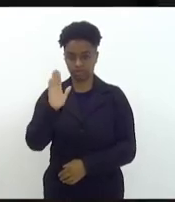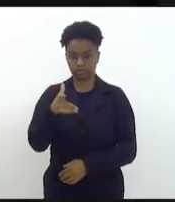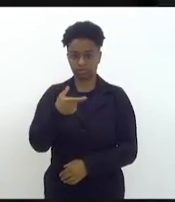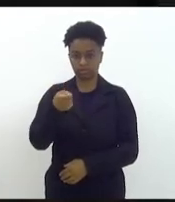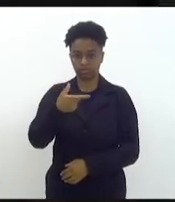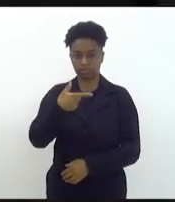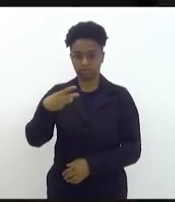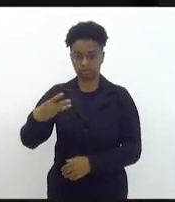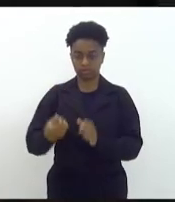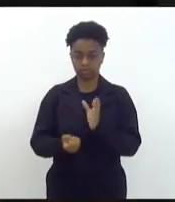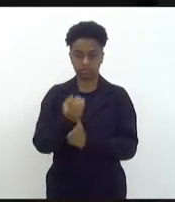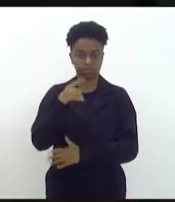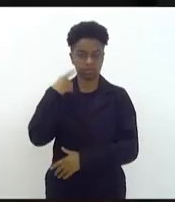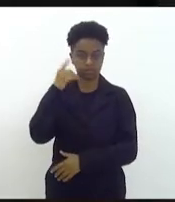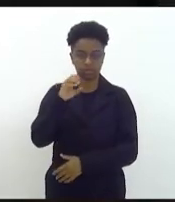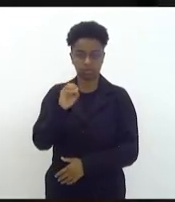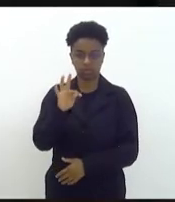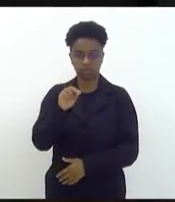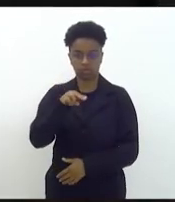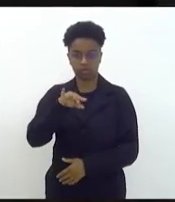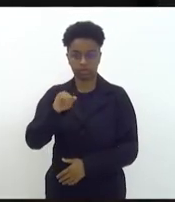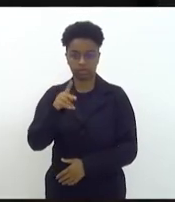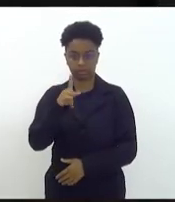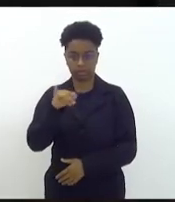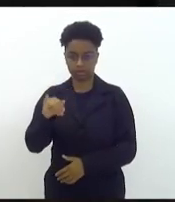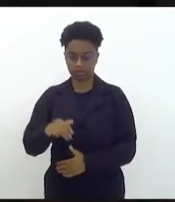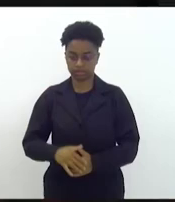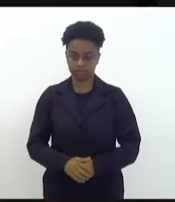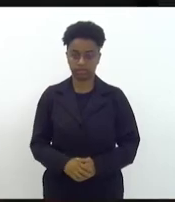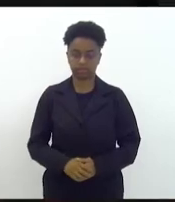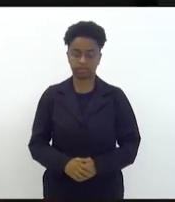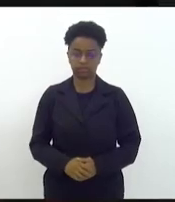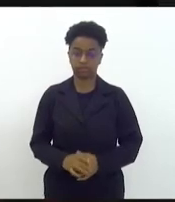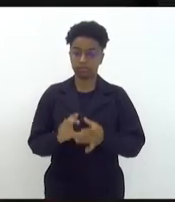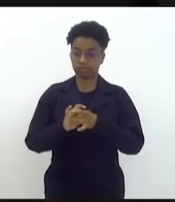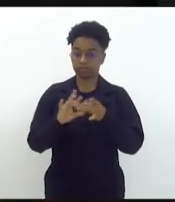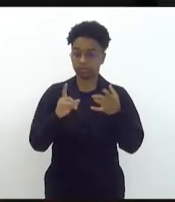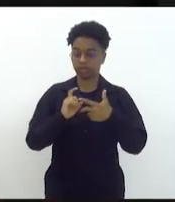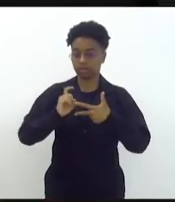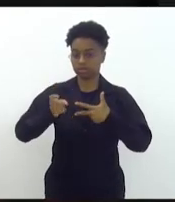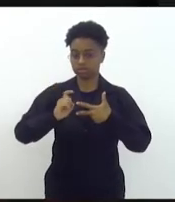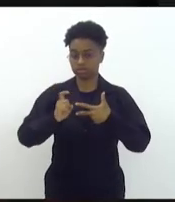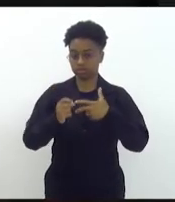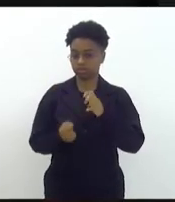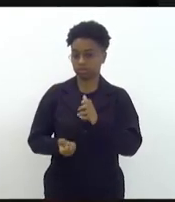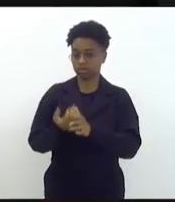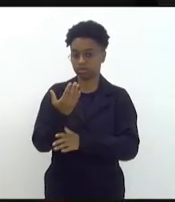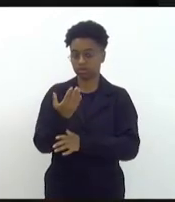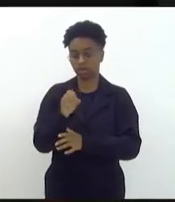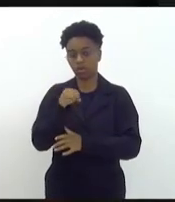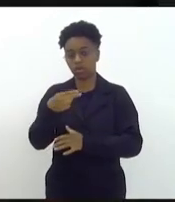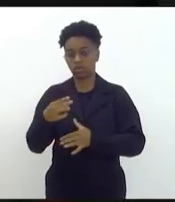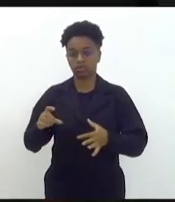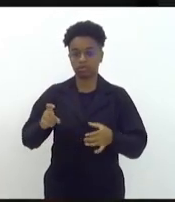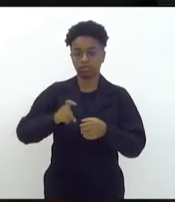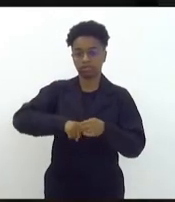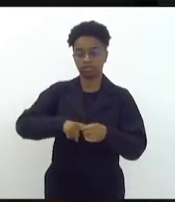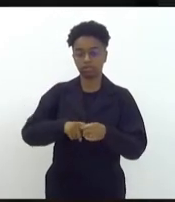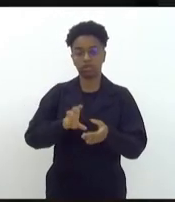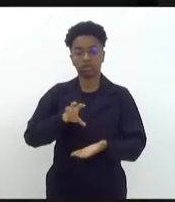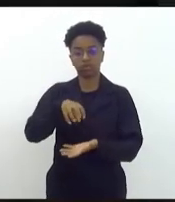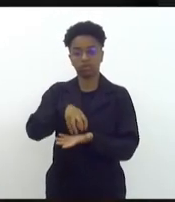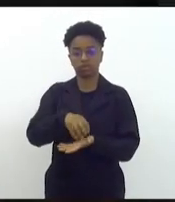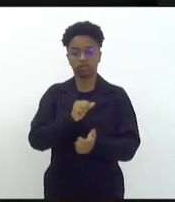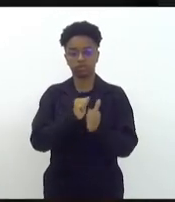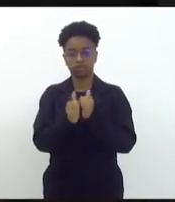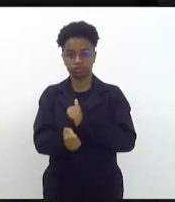2023 de autoria Deputado Otoni de Paula pai que autorizo Poder Executivo a implantar ou vincular o núcleo esportivo